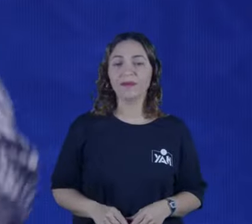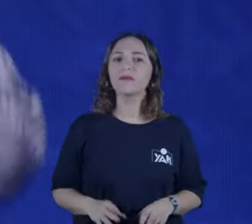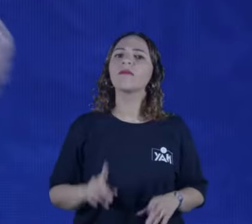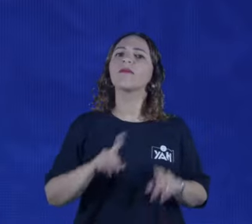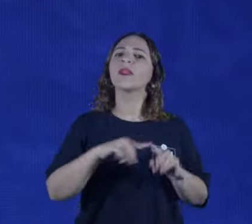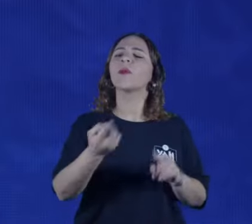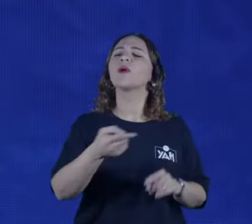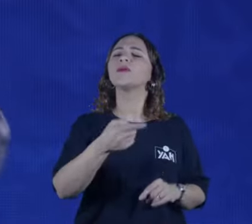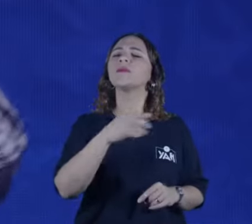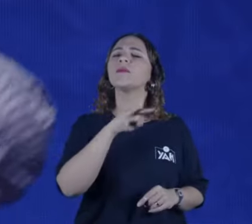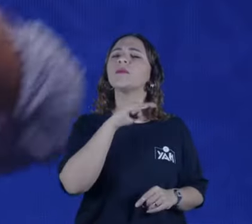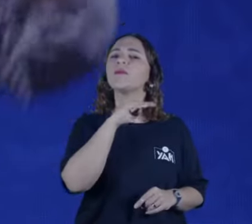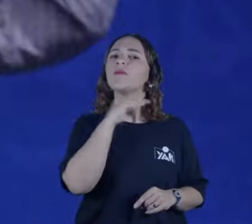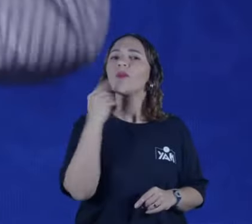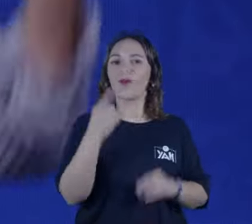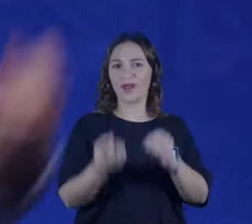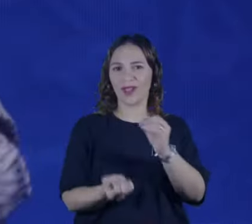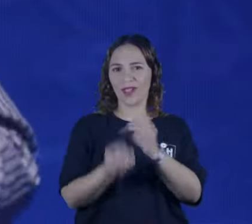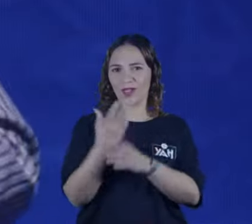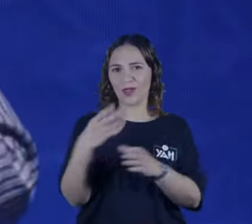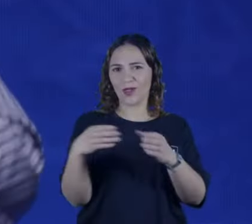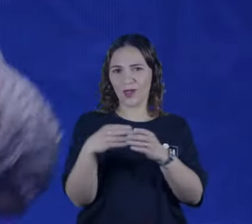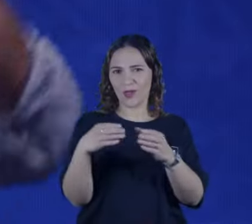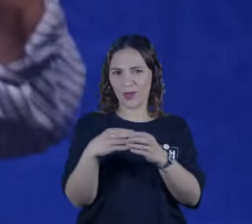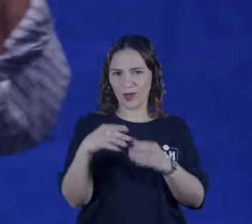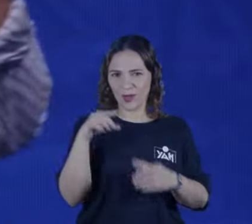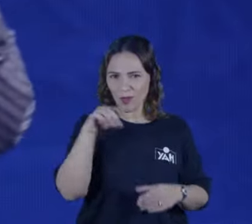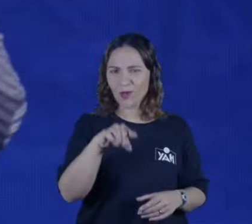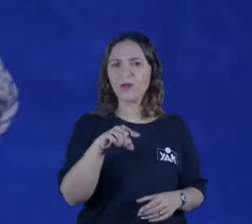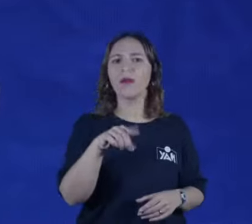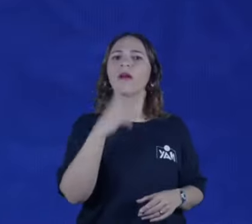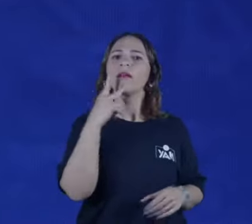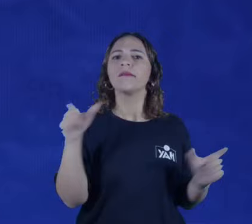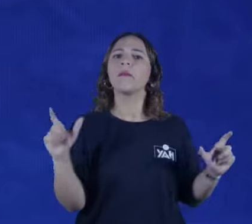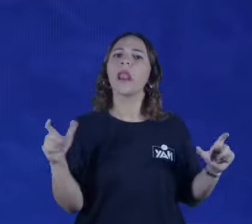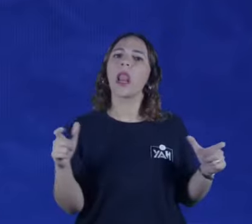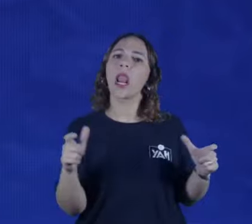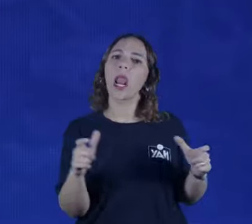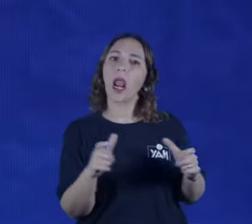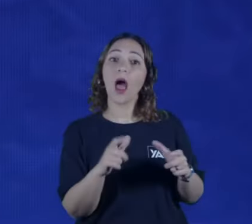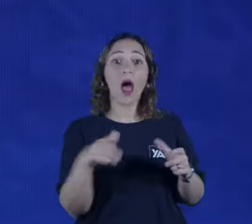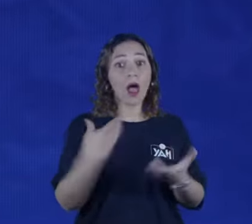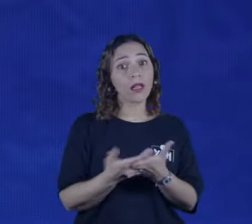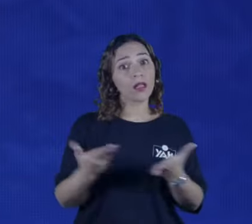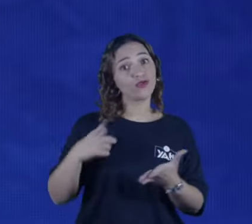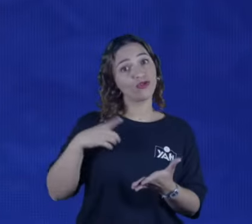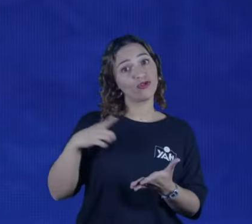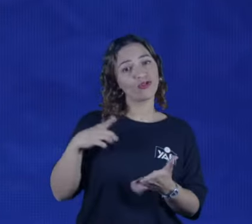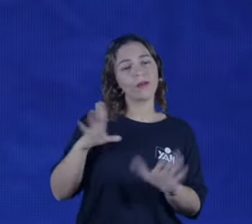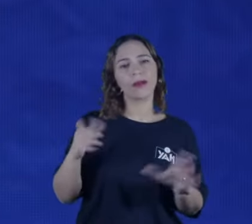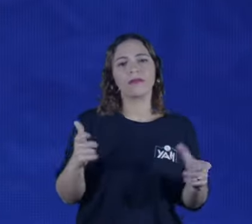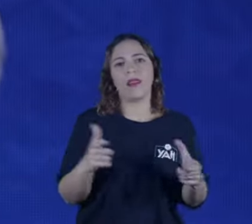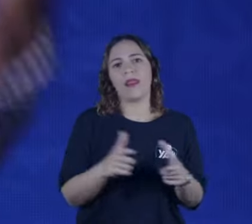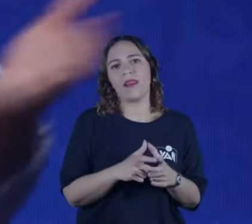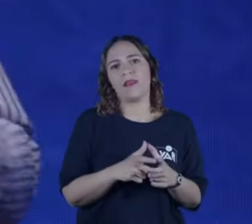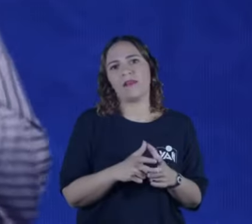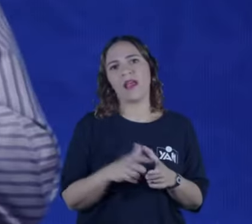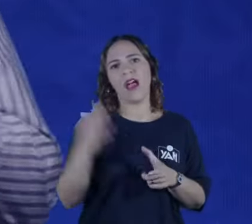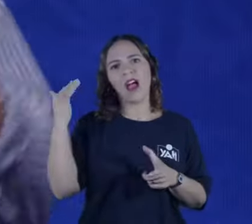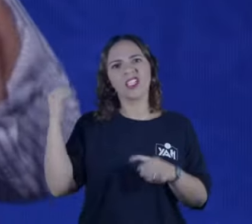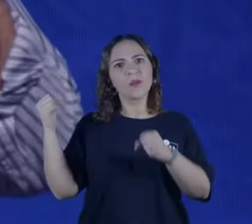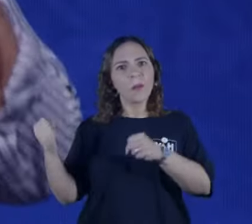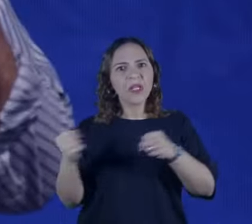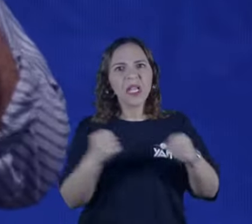Quando morreu o fundador, o Demo Shakarian, foi diminuindo. Ainda existe, mas não mais